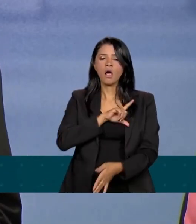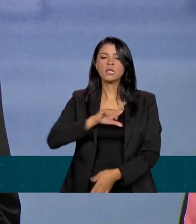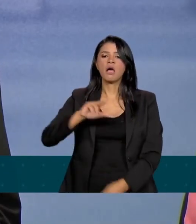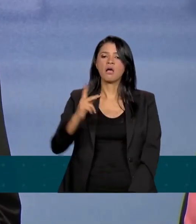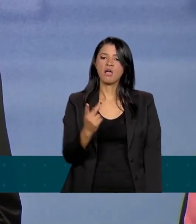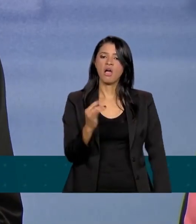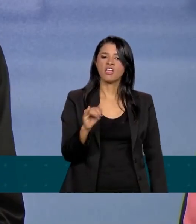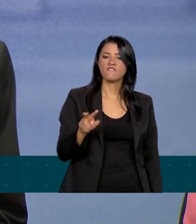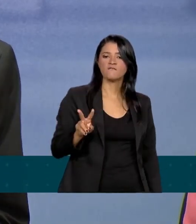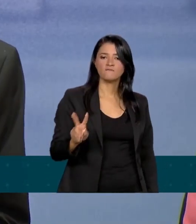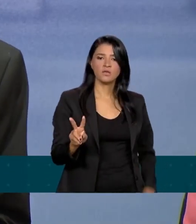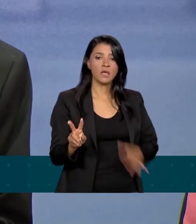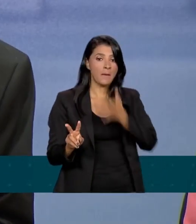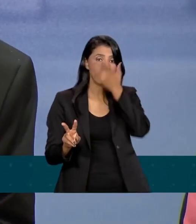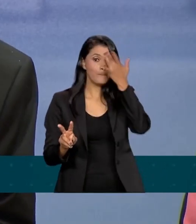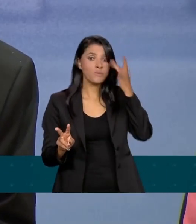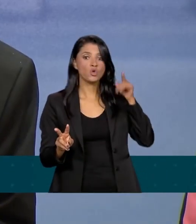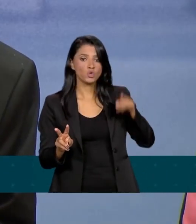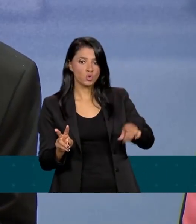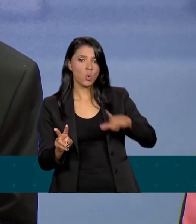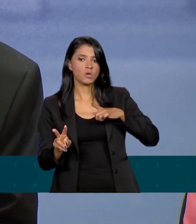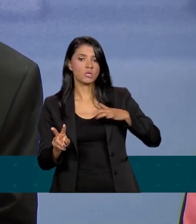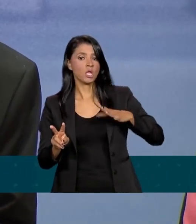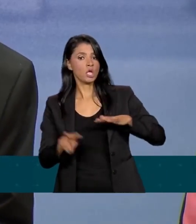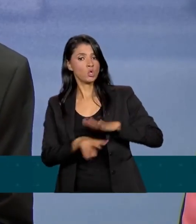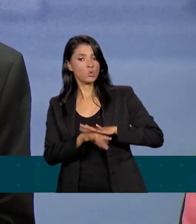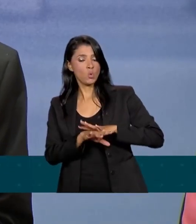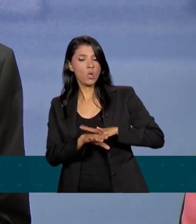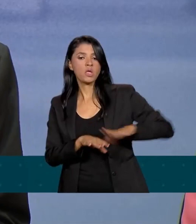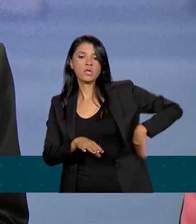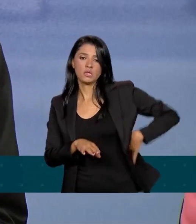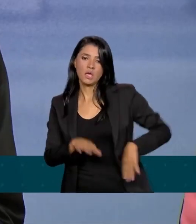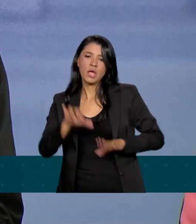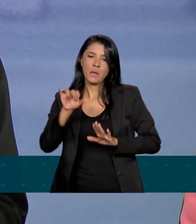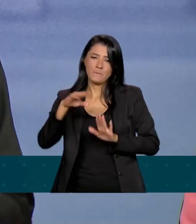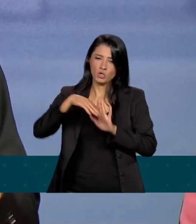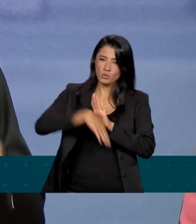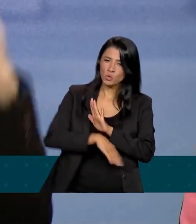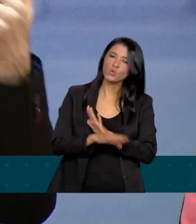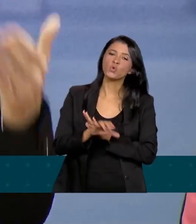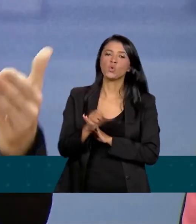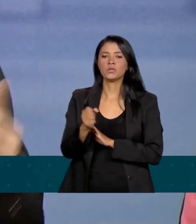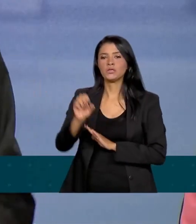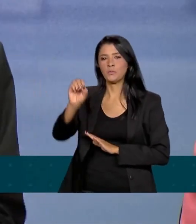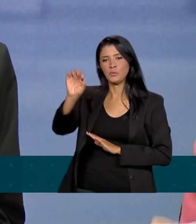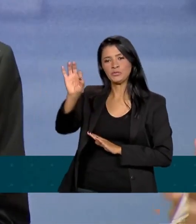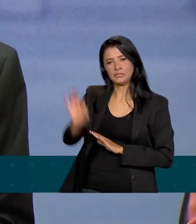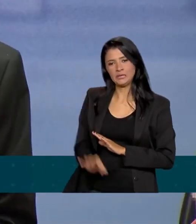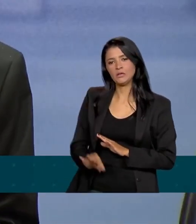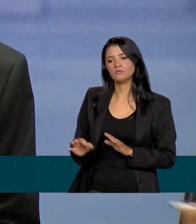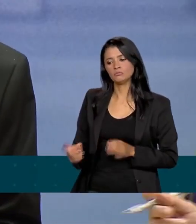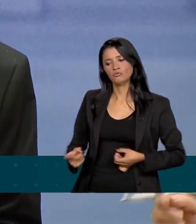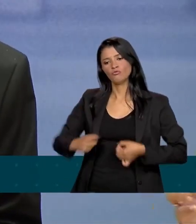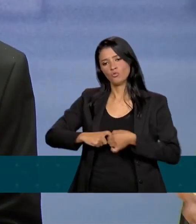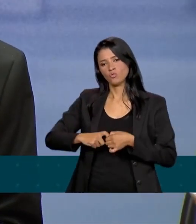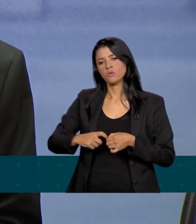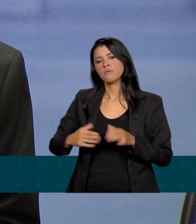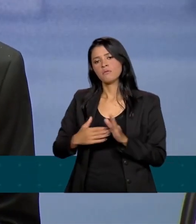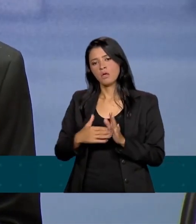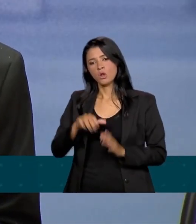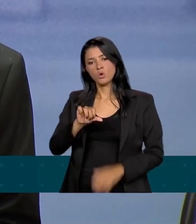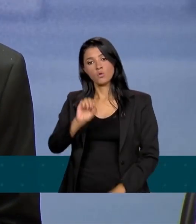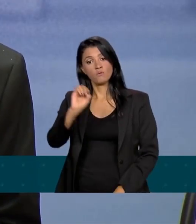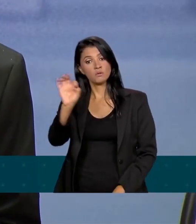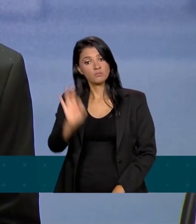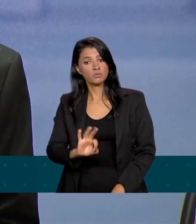pessoas vivendo com tuberculose, já foi um pouco maior, caiu para 80%, nós pretendemos voltar a pelo menos 90%